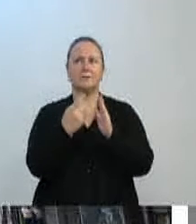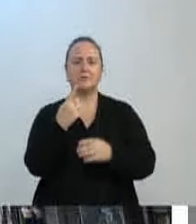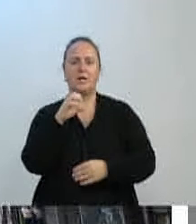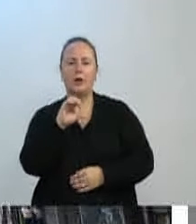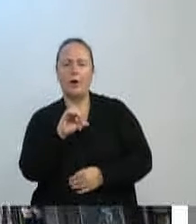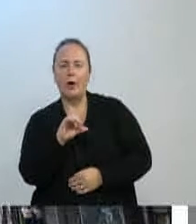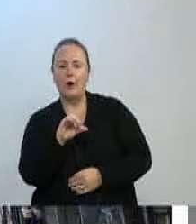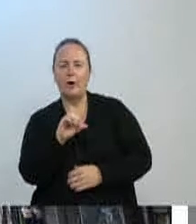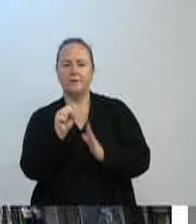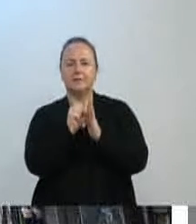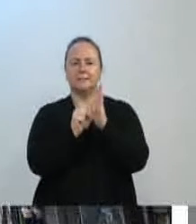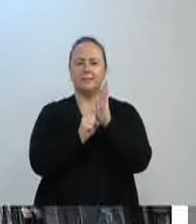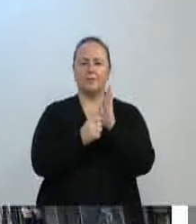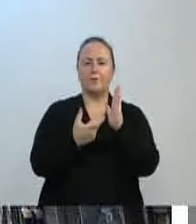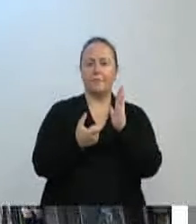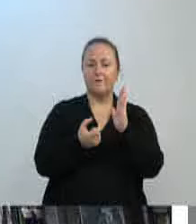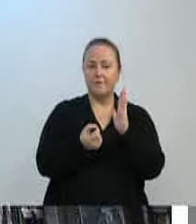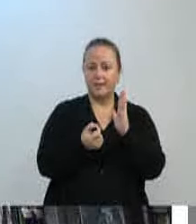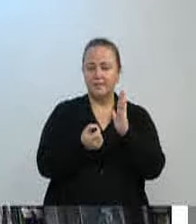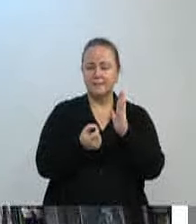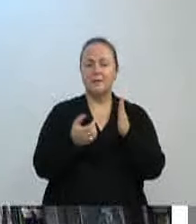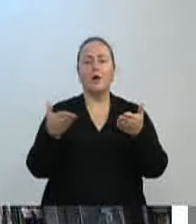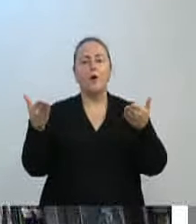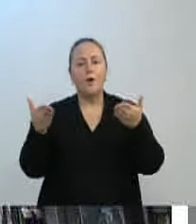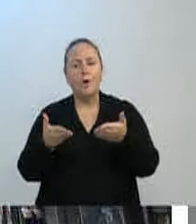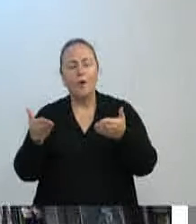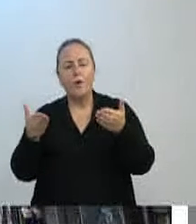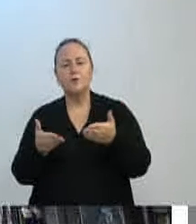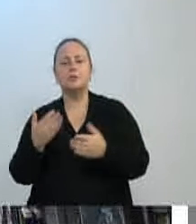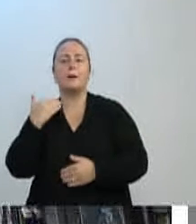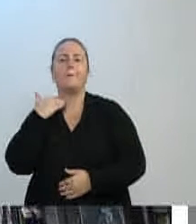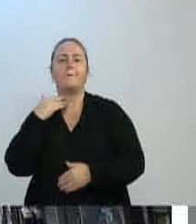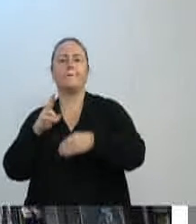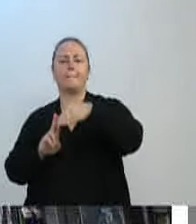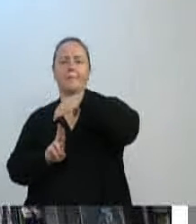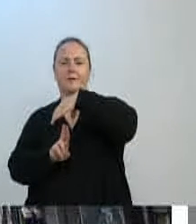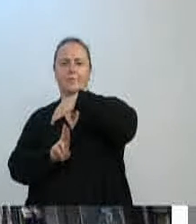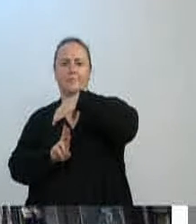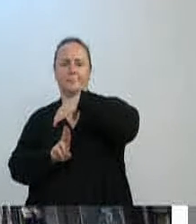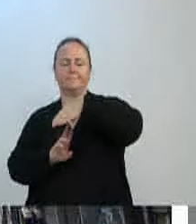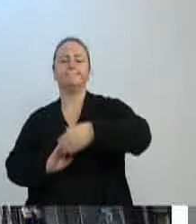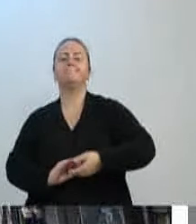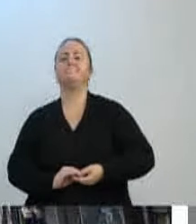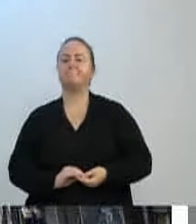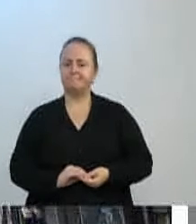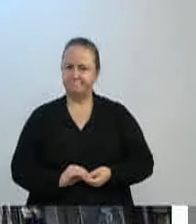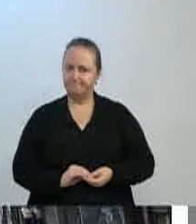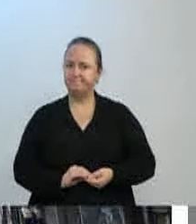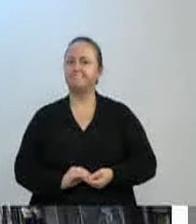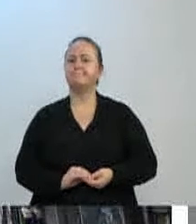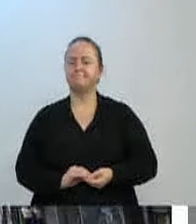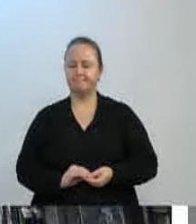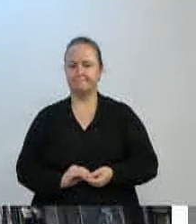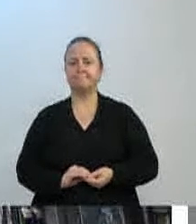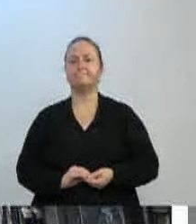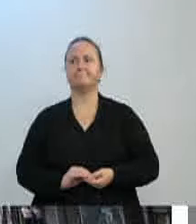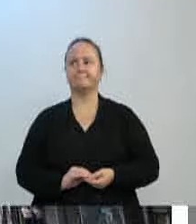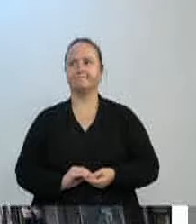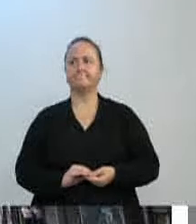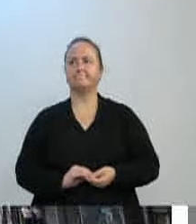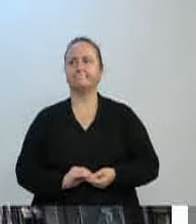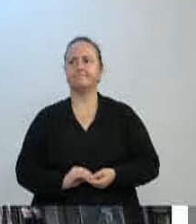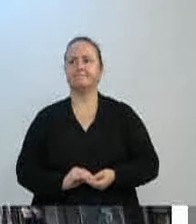era aonde nós temos o Bradesco hoje. Ela foi, num outro período,